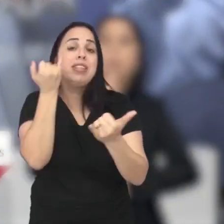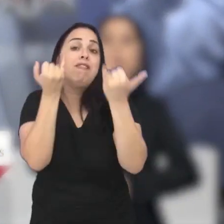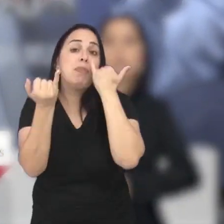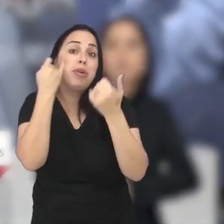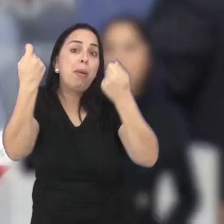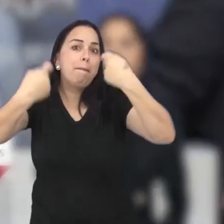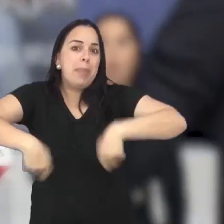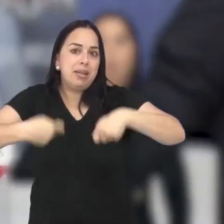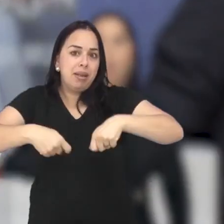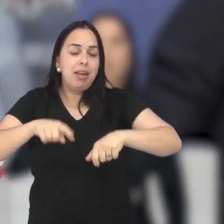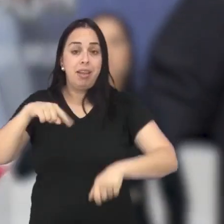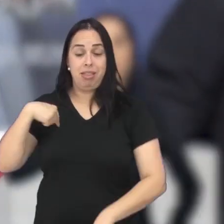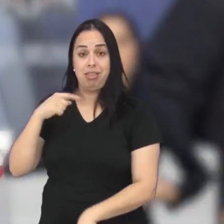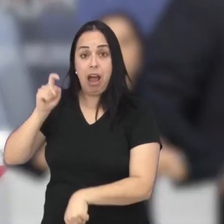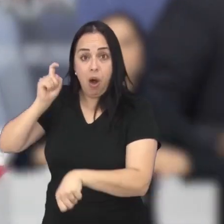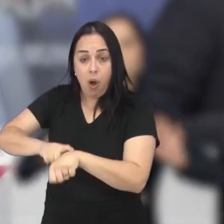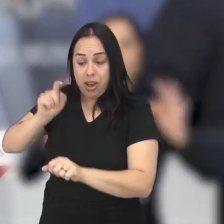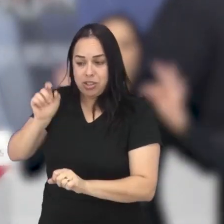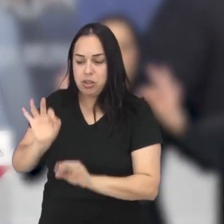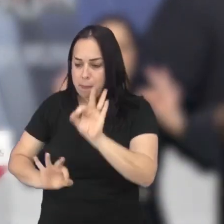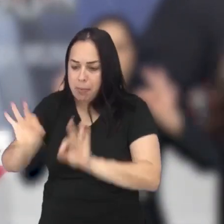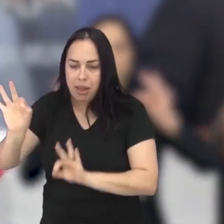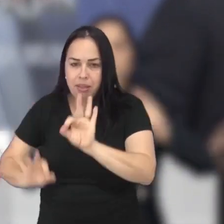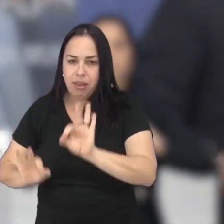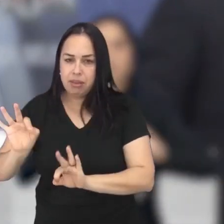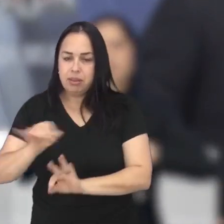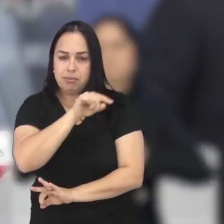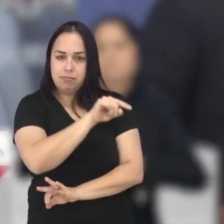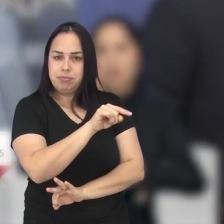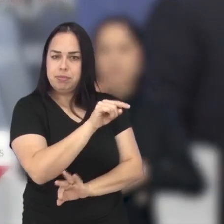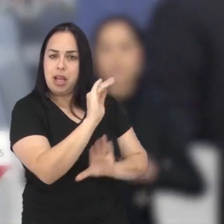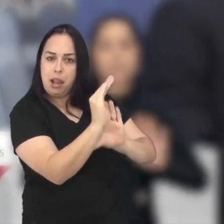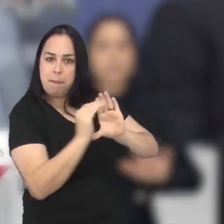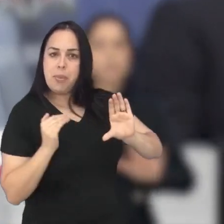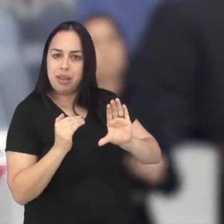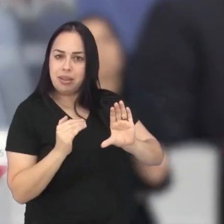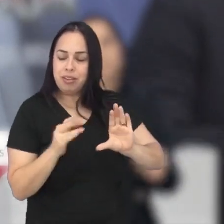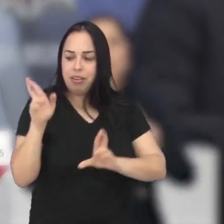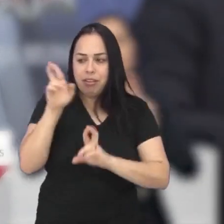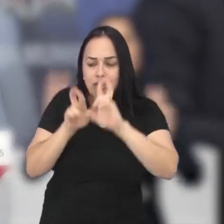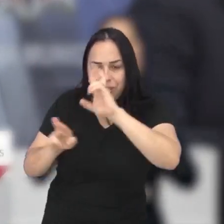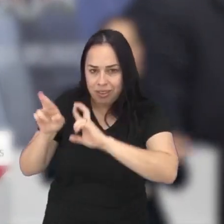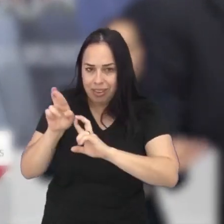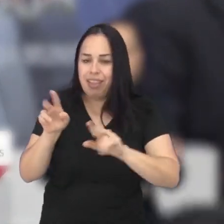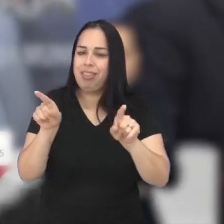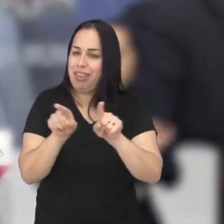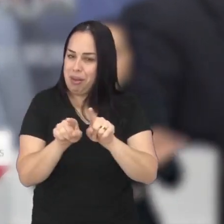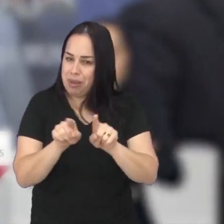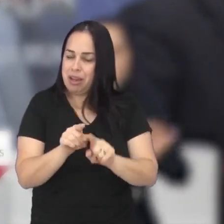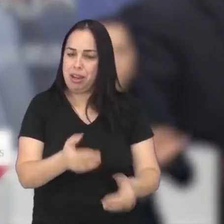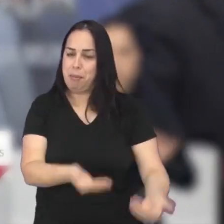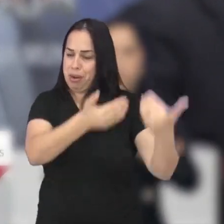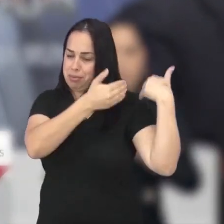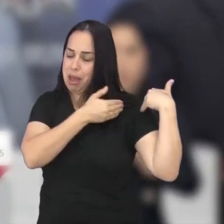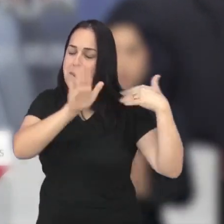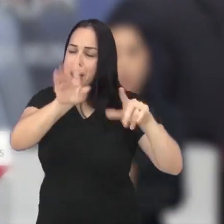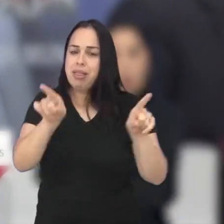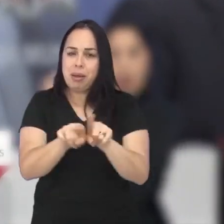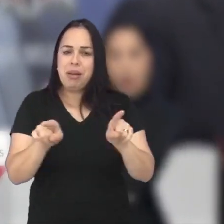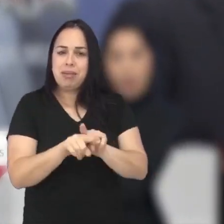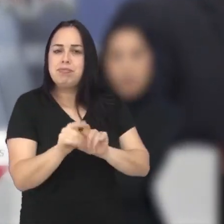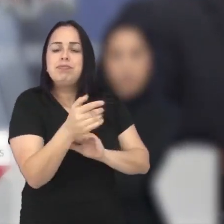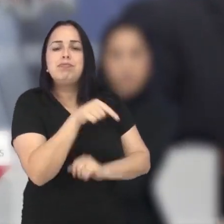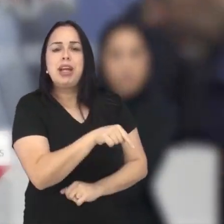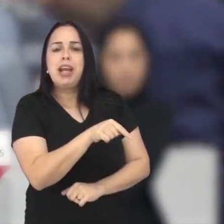são os dados. E quando a gente trata da questão de planejamento e o tribunal passa não só um órgão fiscalizador que assim cumpre